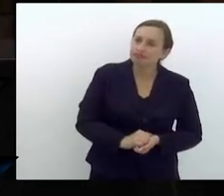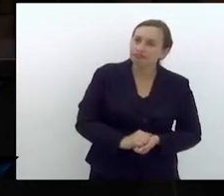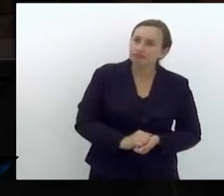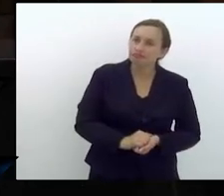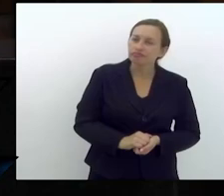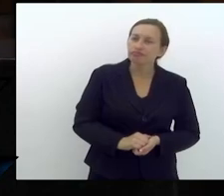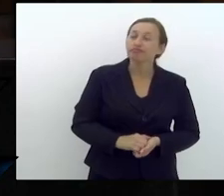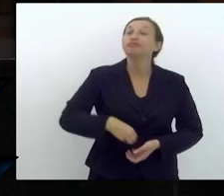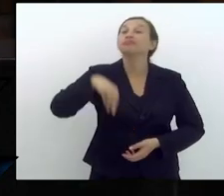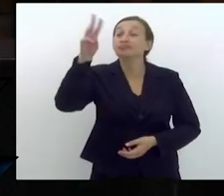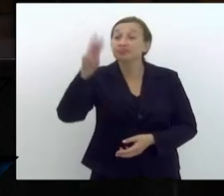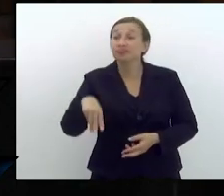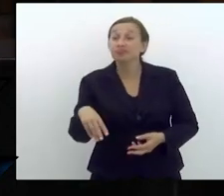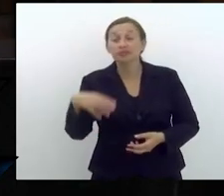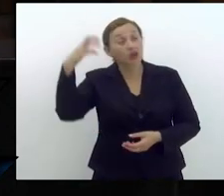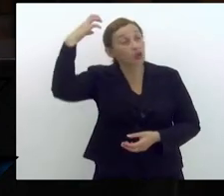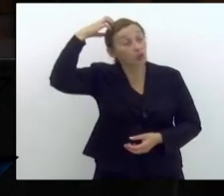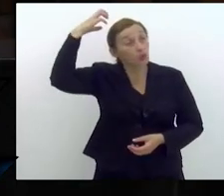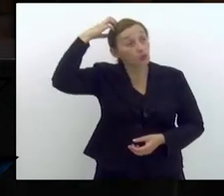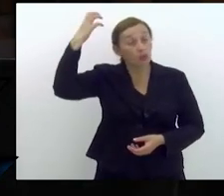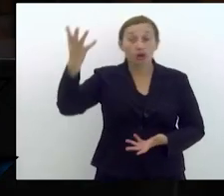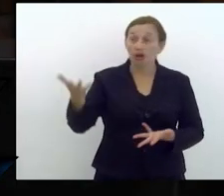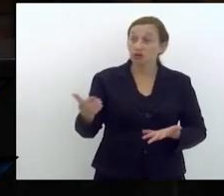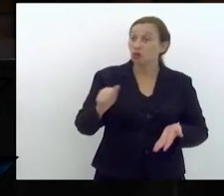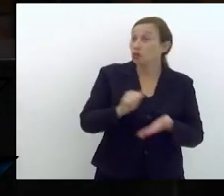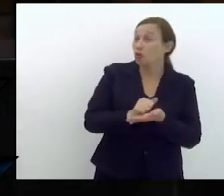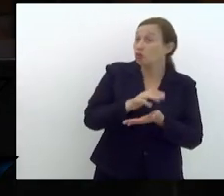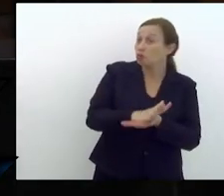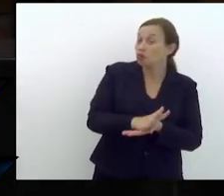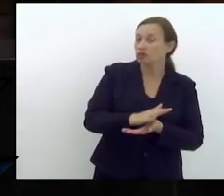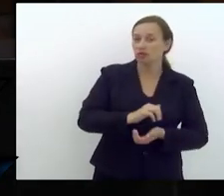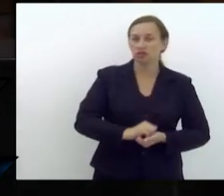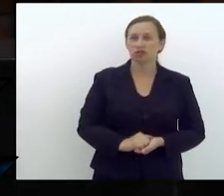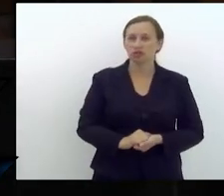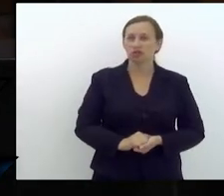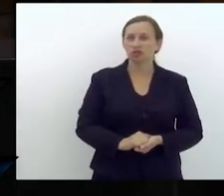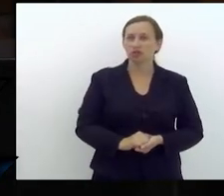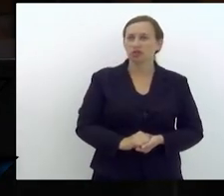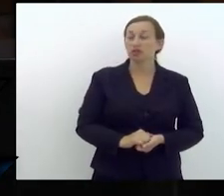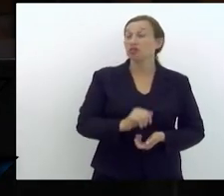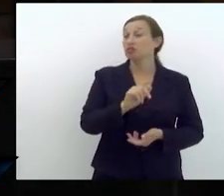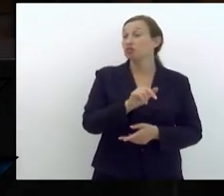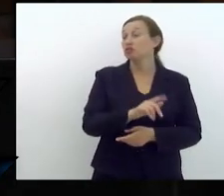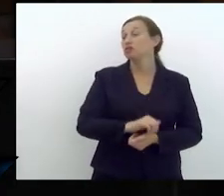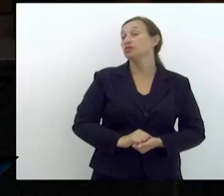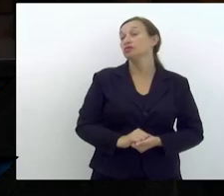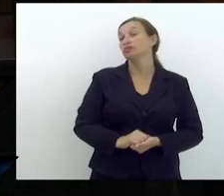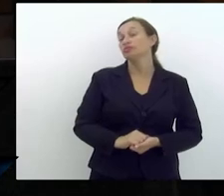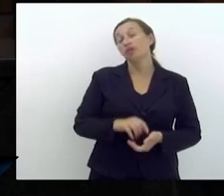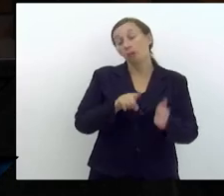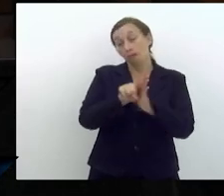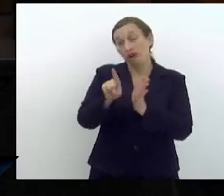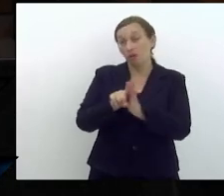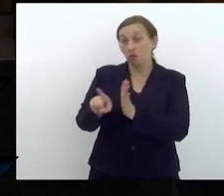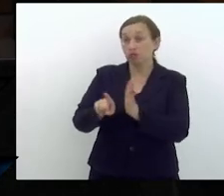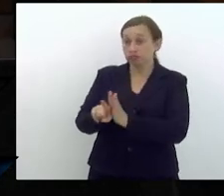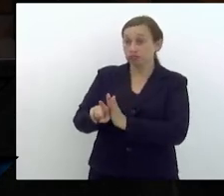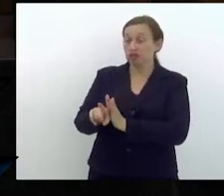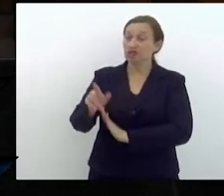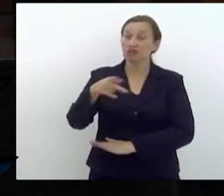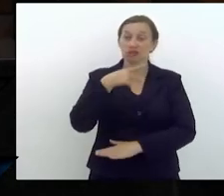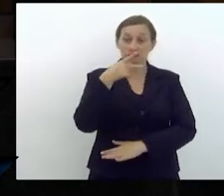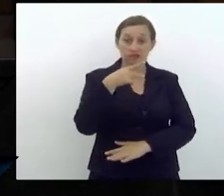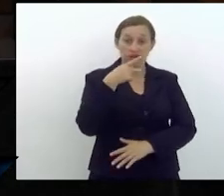quem terá que ser punido com multas possantes São perguntas que se